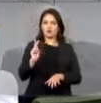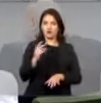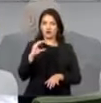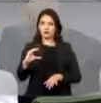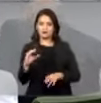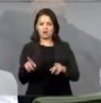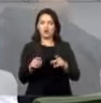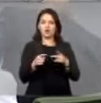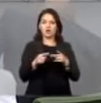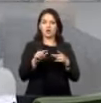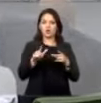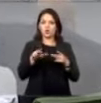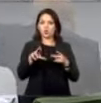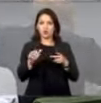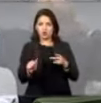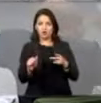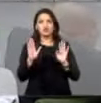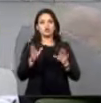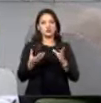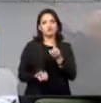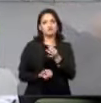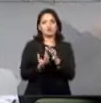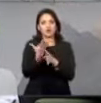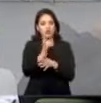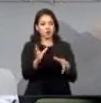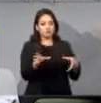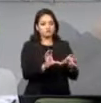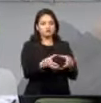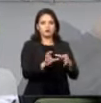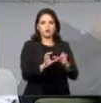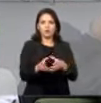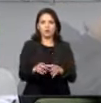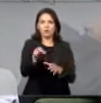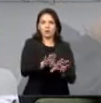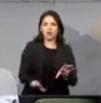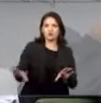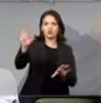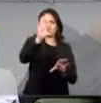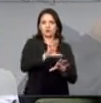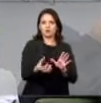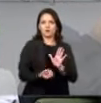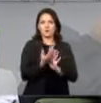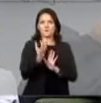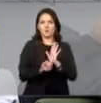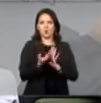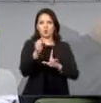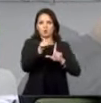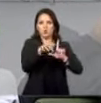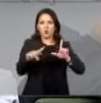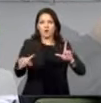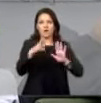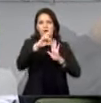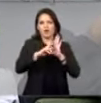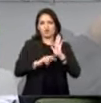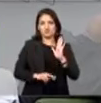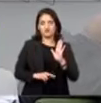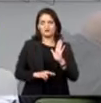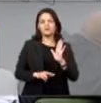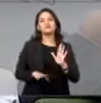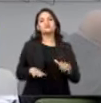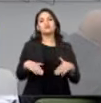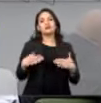audiovisual nacional. Não somos mais regionais, somos finalmente nacionais. Contamos com o